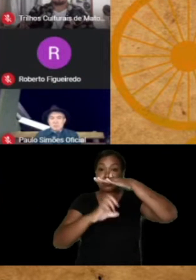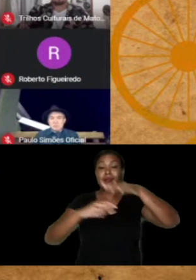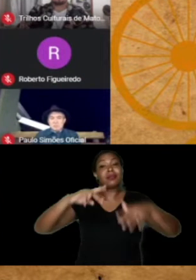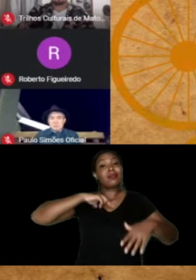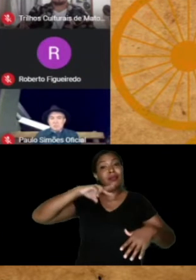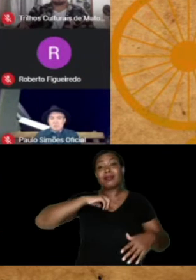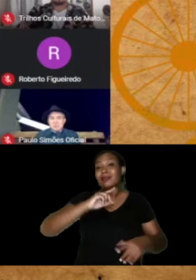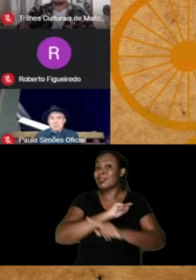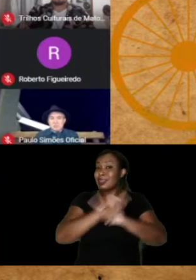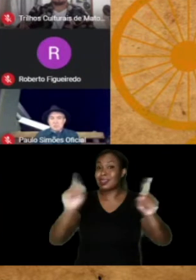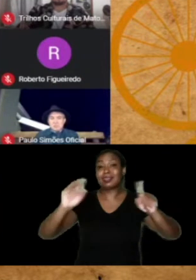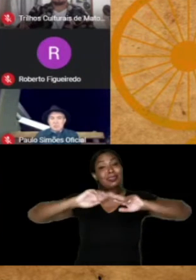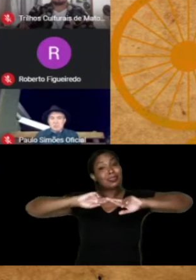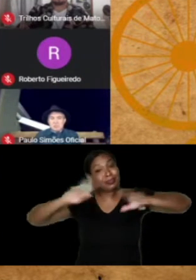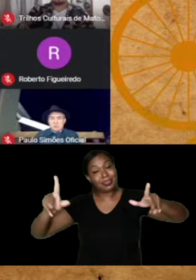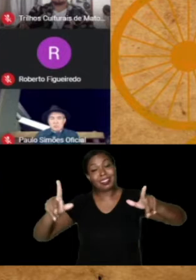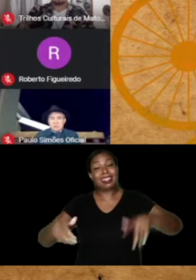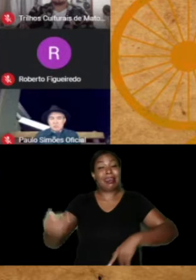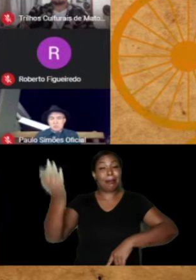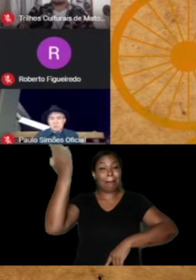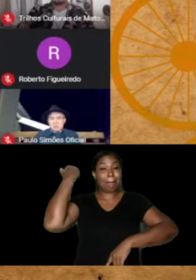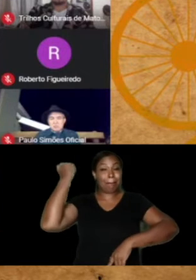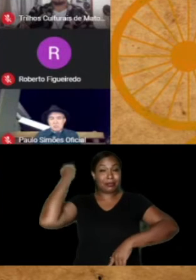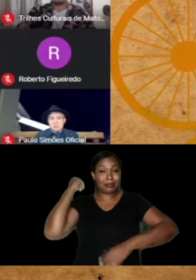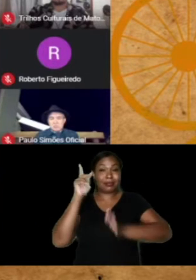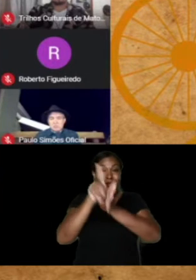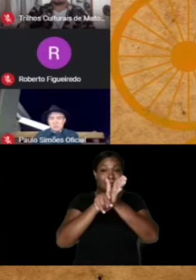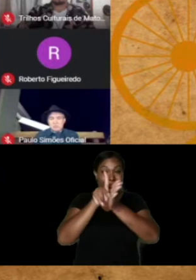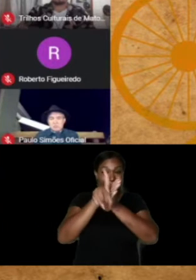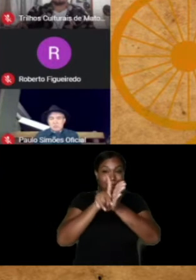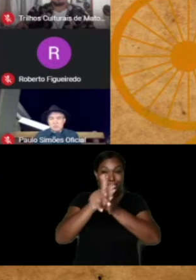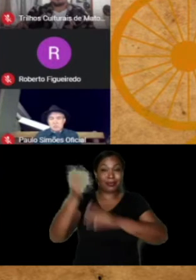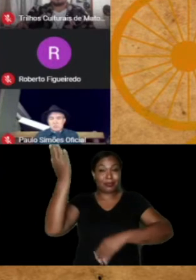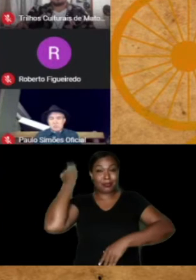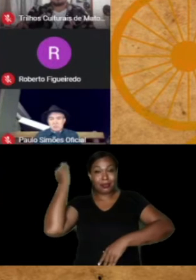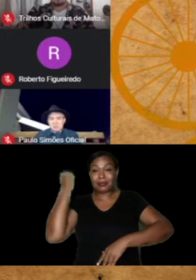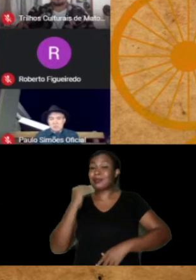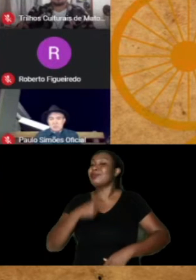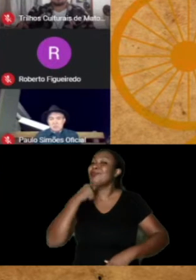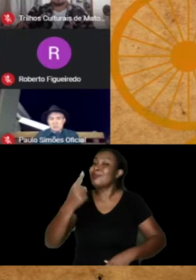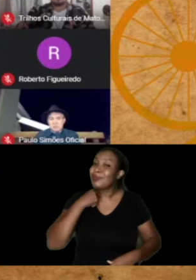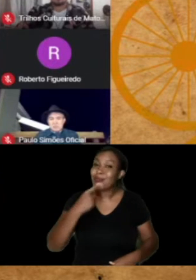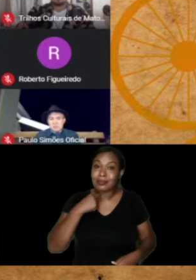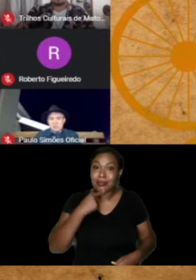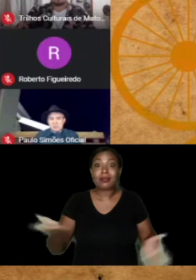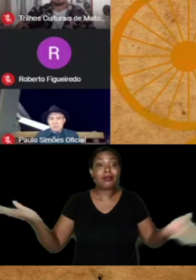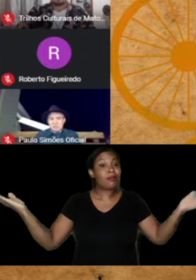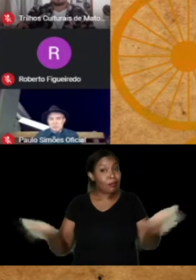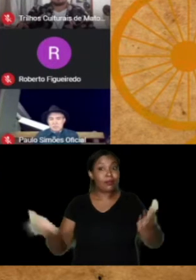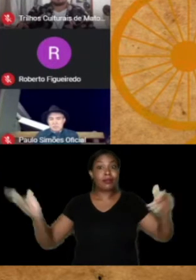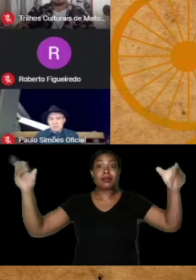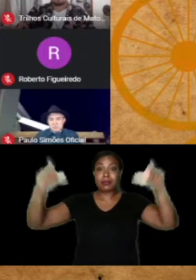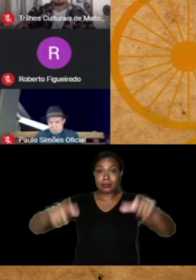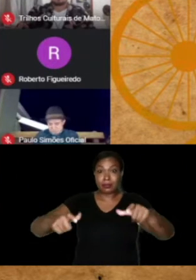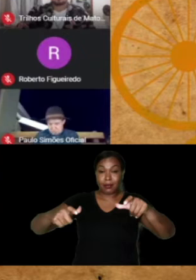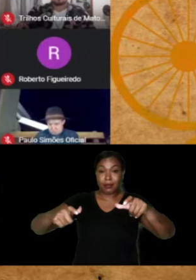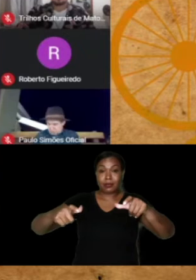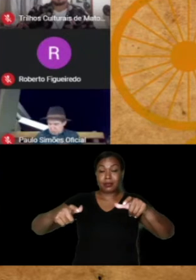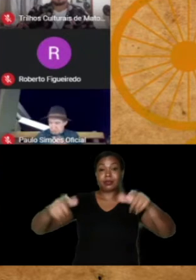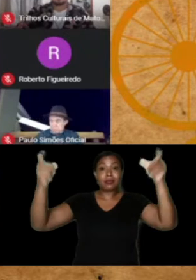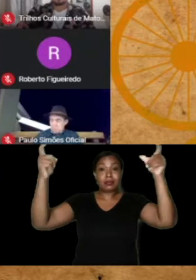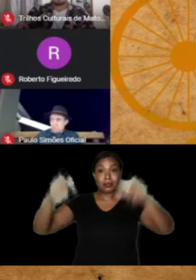como recuperar aquela ferrovia nossa. Então, vamos fazer desse espaço um espaço